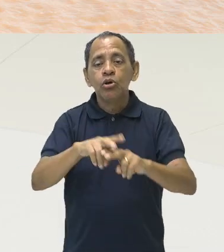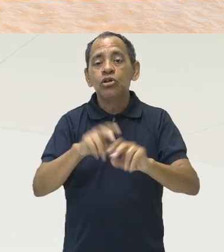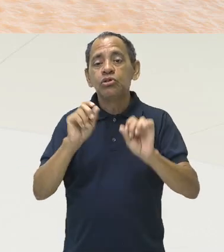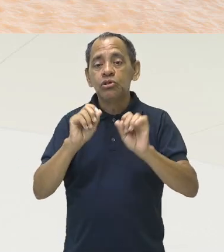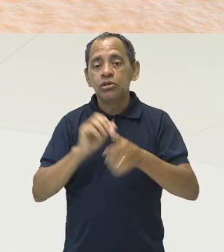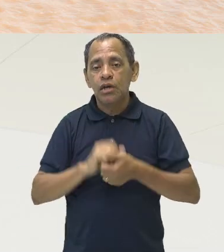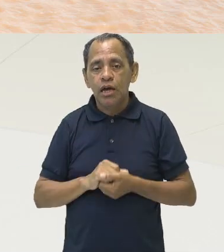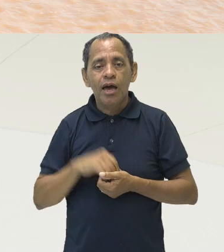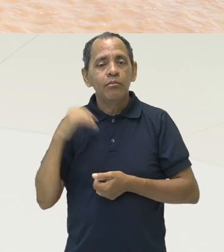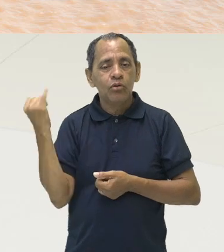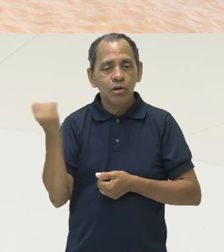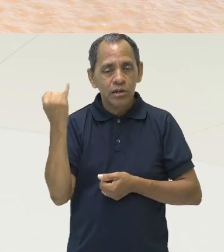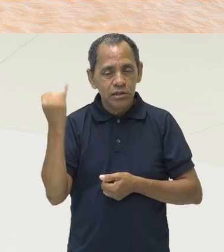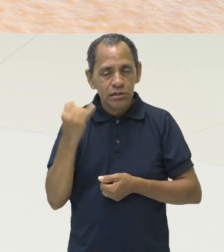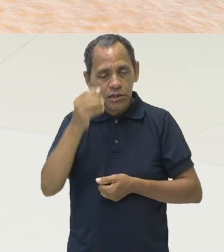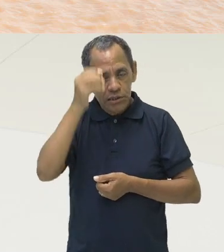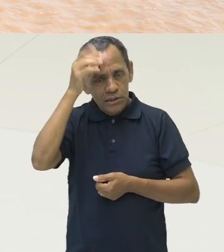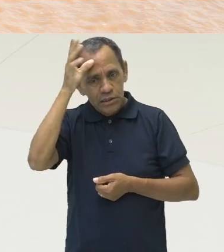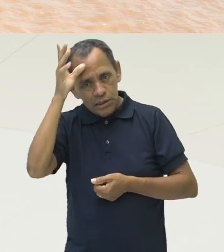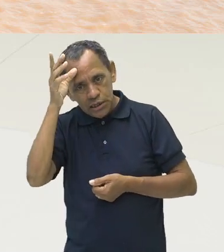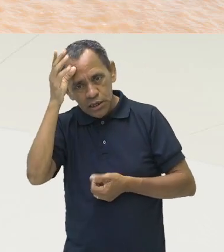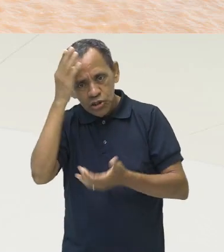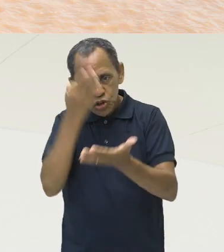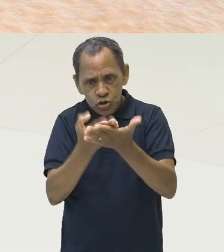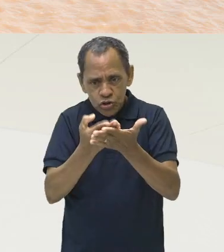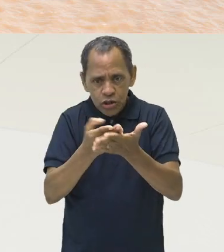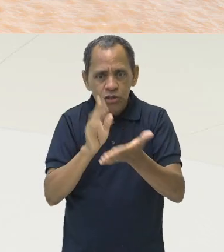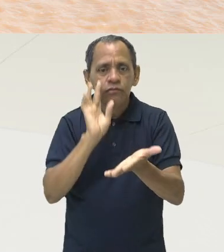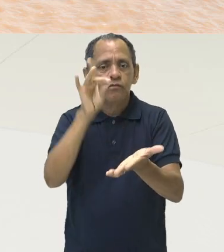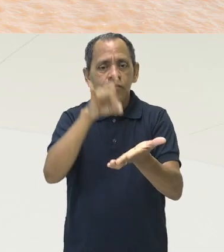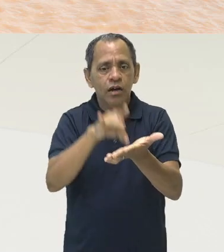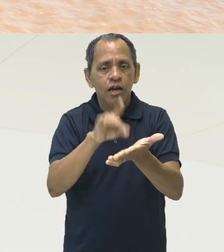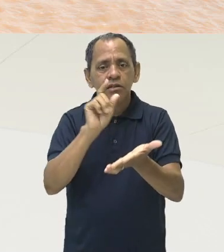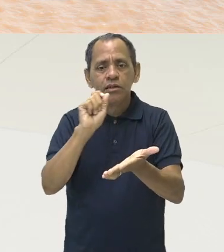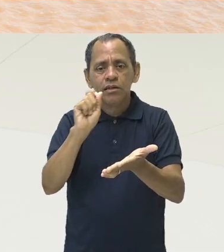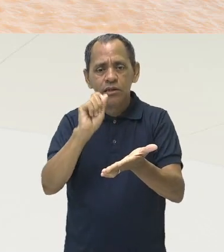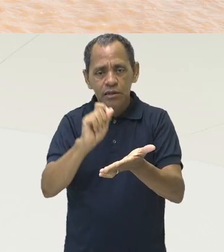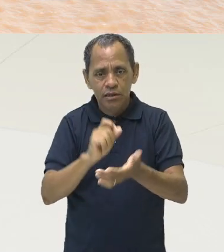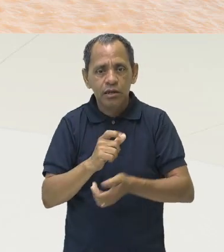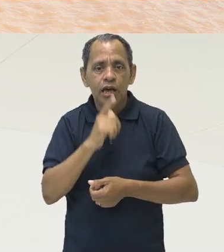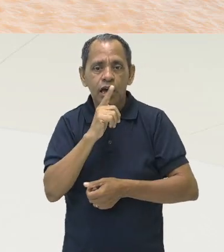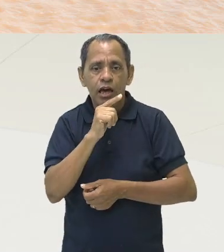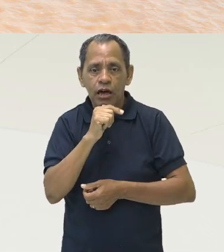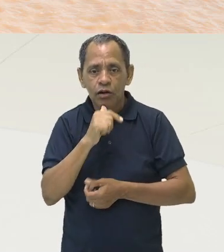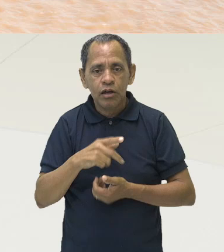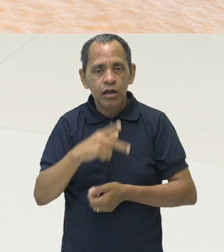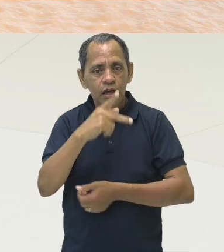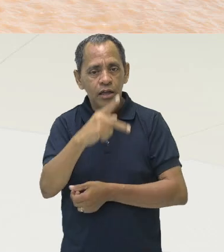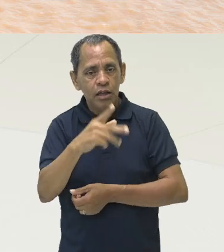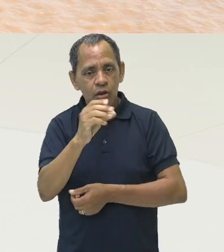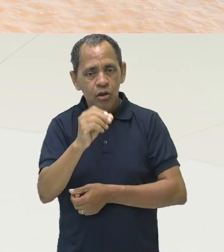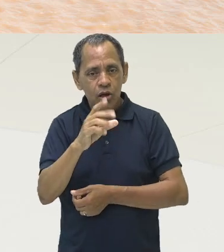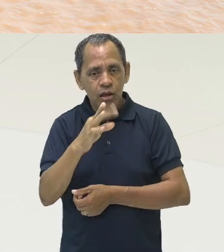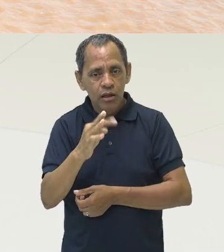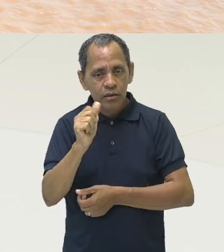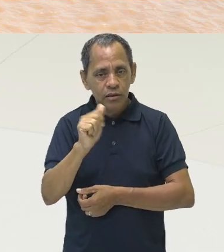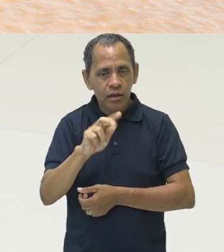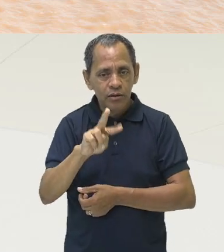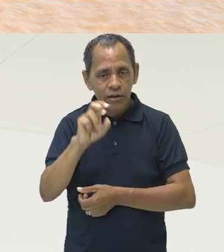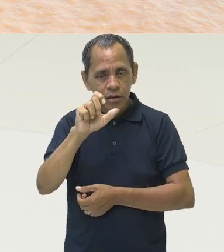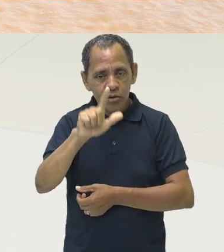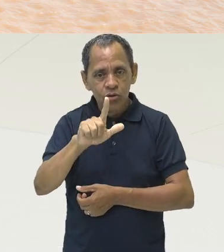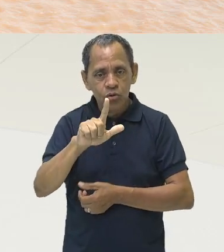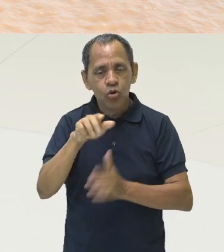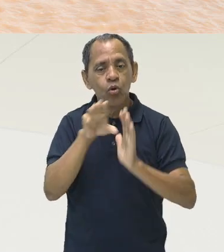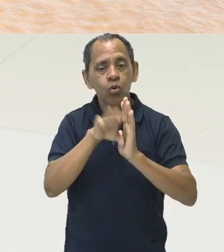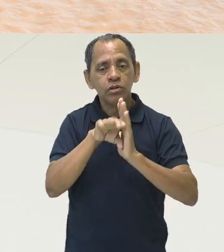compreender, da gente estudar aí realmente o que é água potável. Vamos ver o que é mais ou menos o conceito